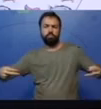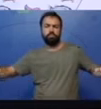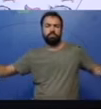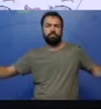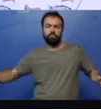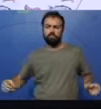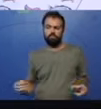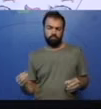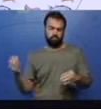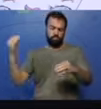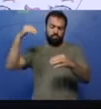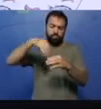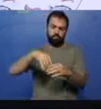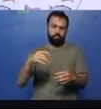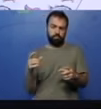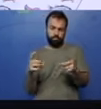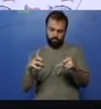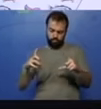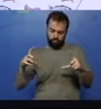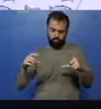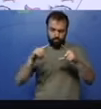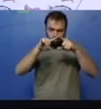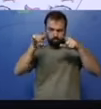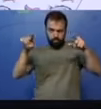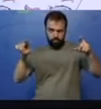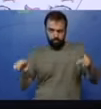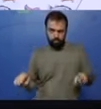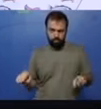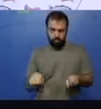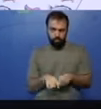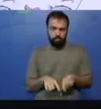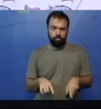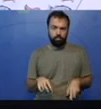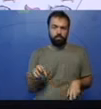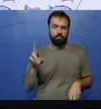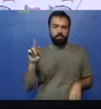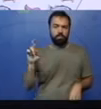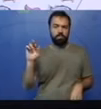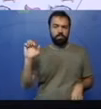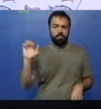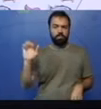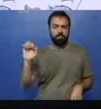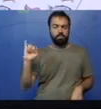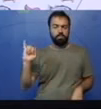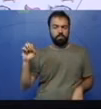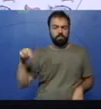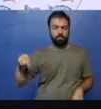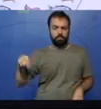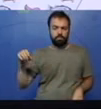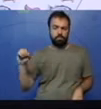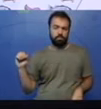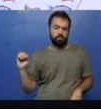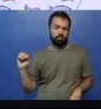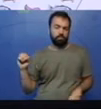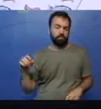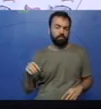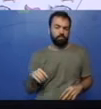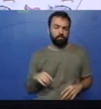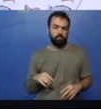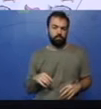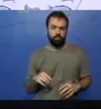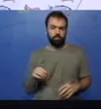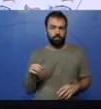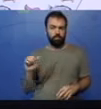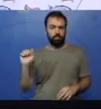Bom, vamos pular para o reino. O reino animalia, só os animais nesse caso. Então, tiramos desse reino, como eu